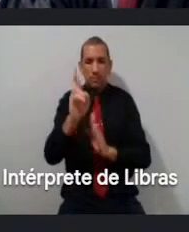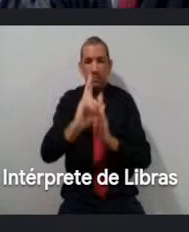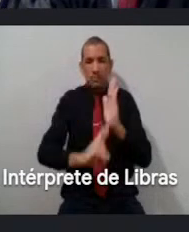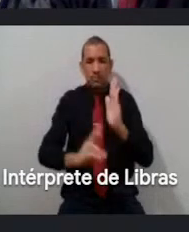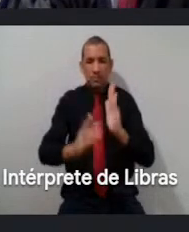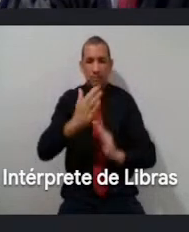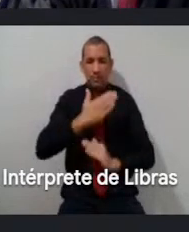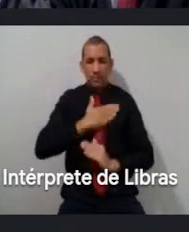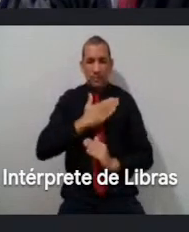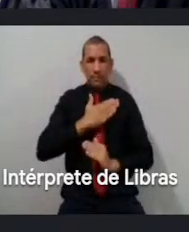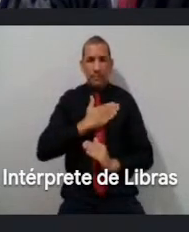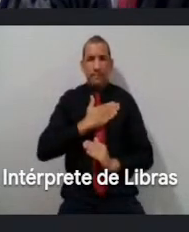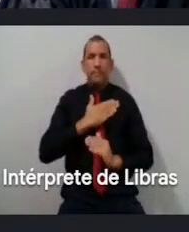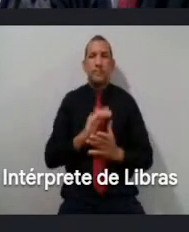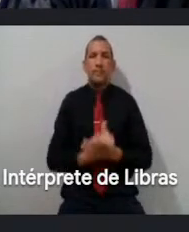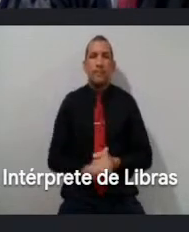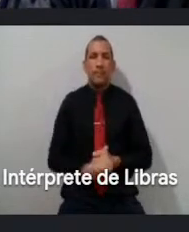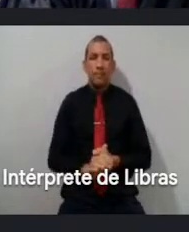relatoria